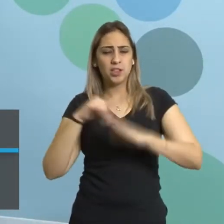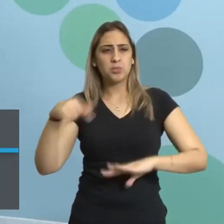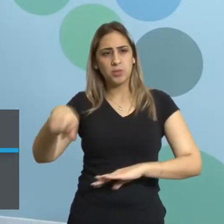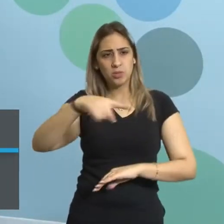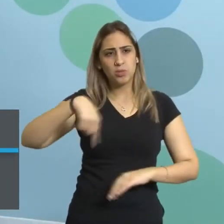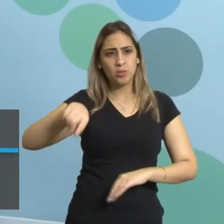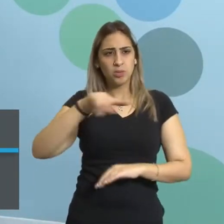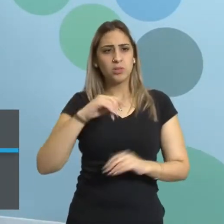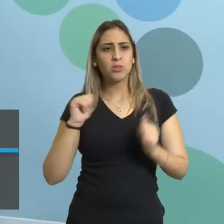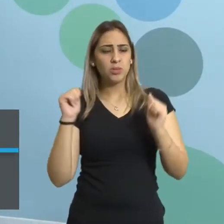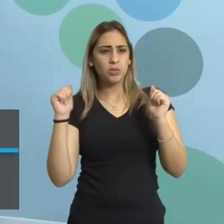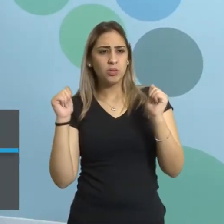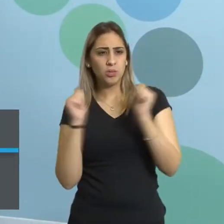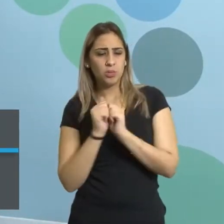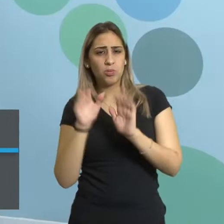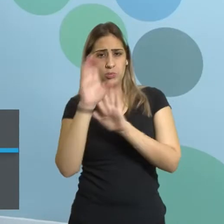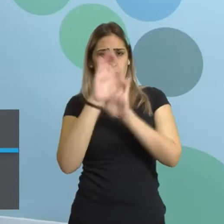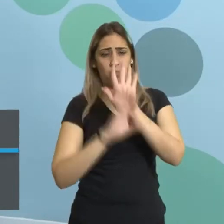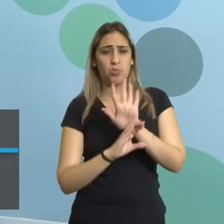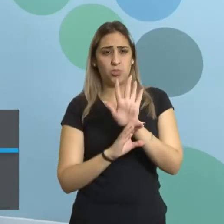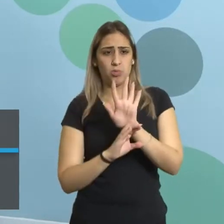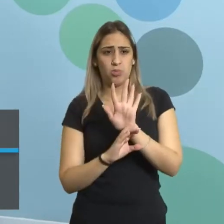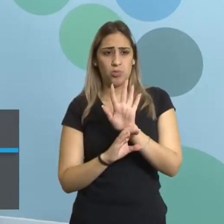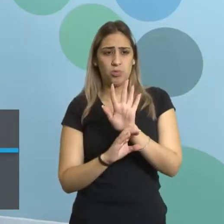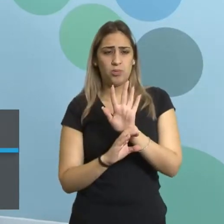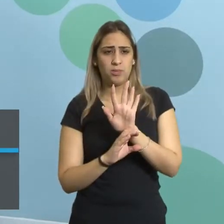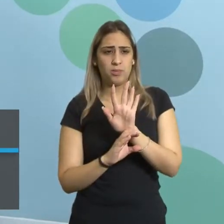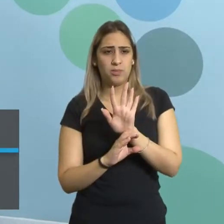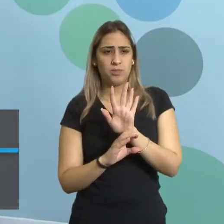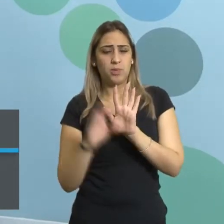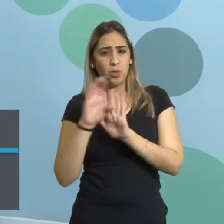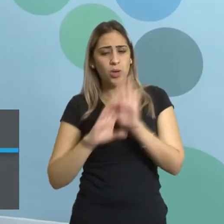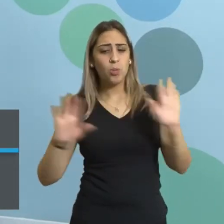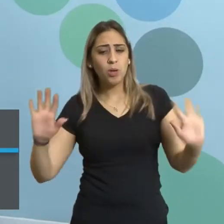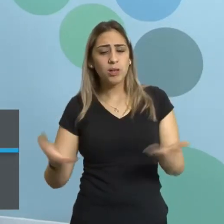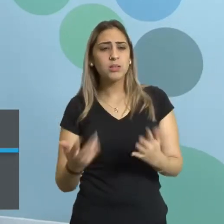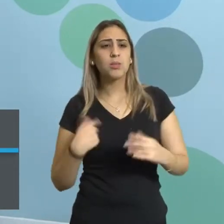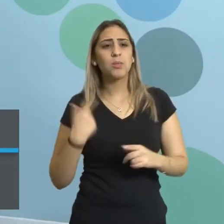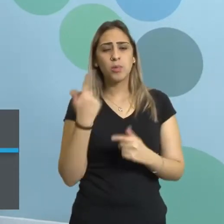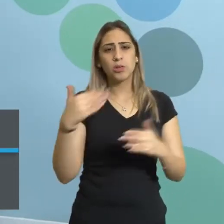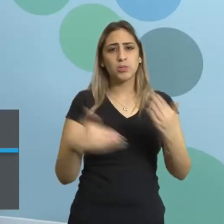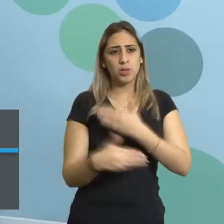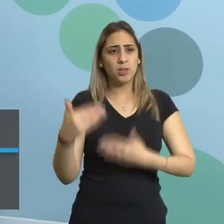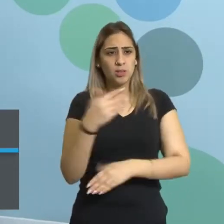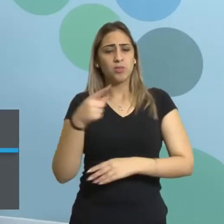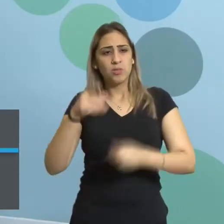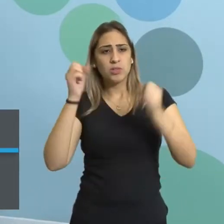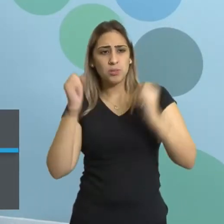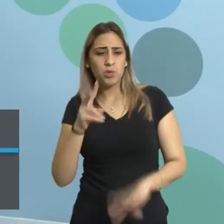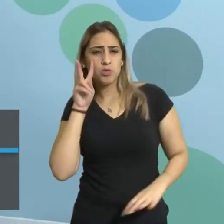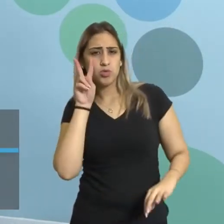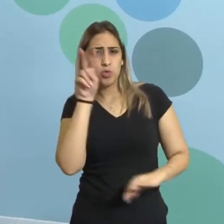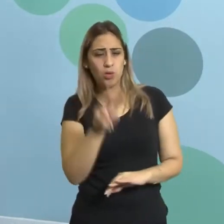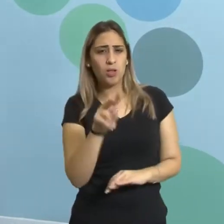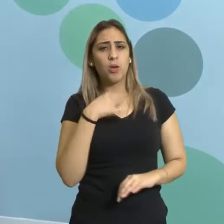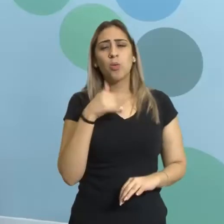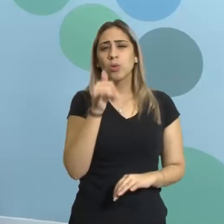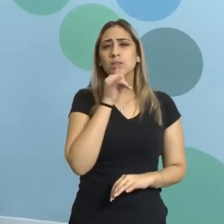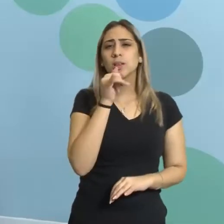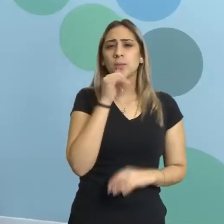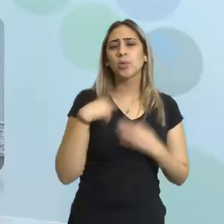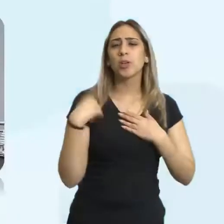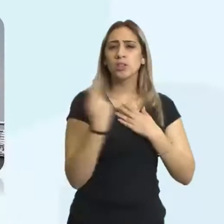vocês com unidade curricular aí do currículo em ação no próximo slide então vocês podem dar uma olhadinha num